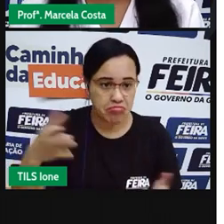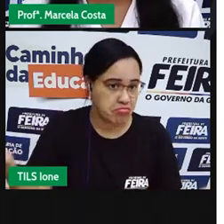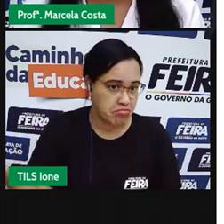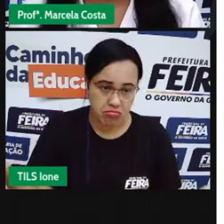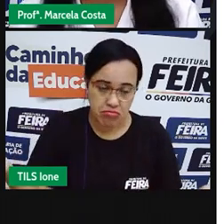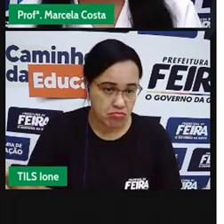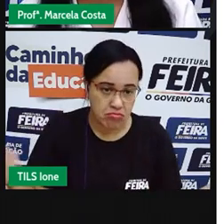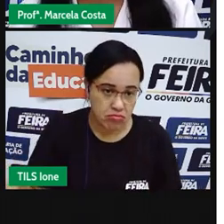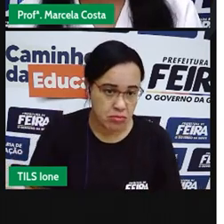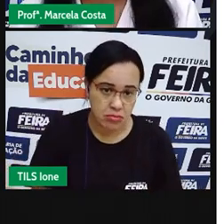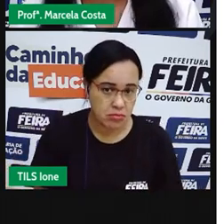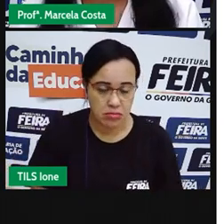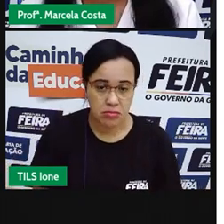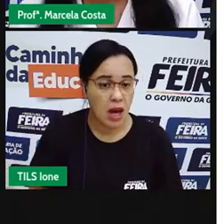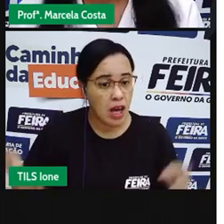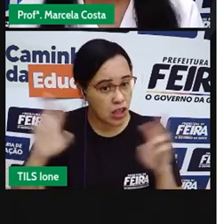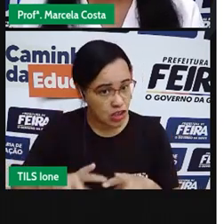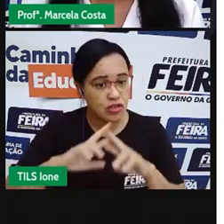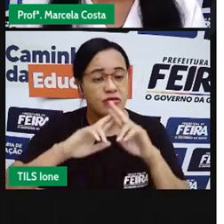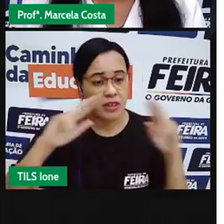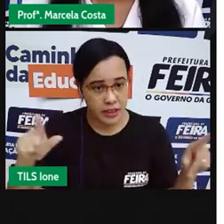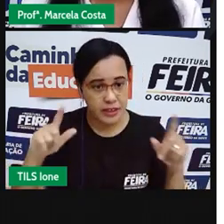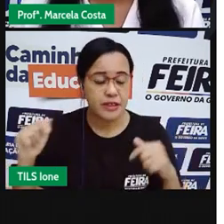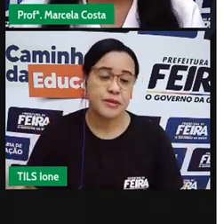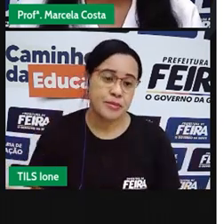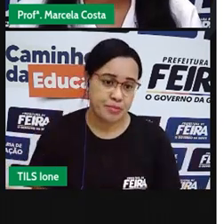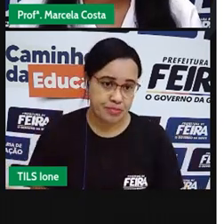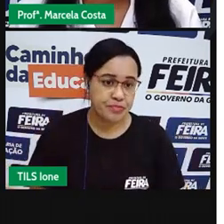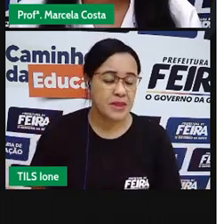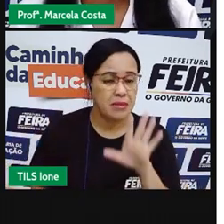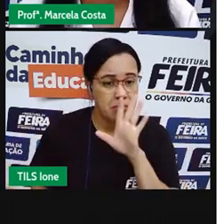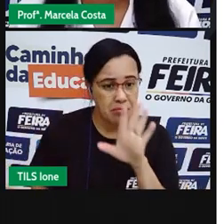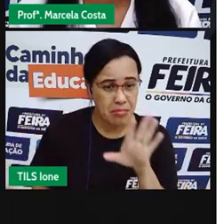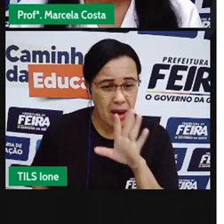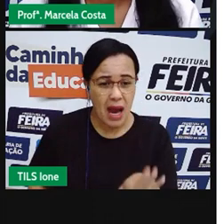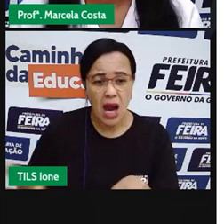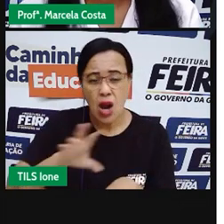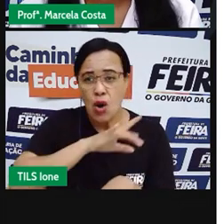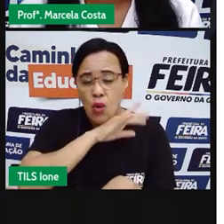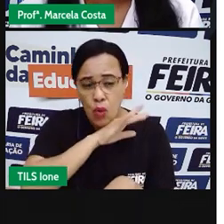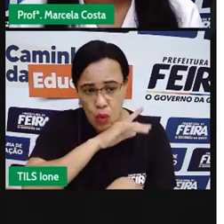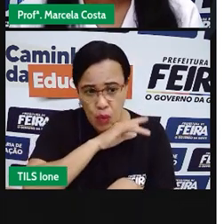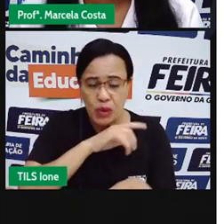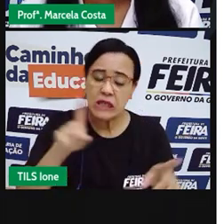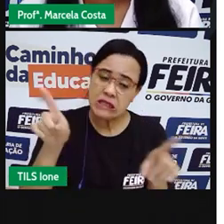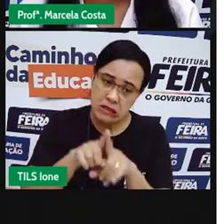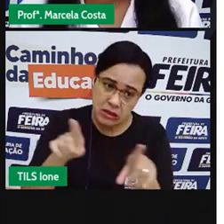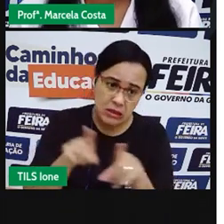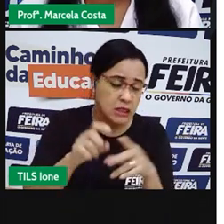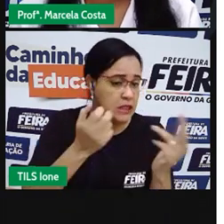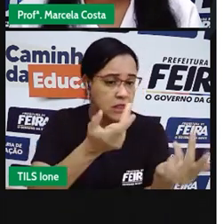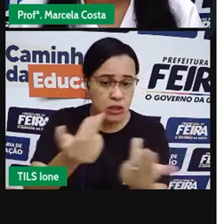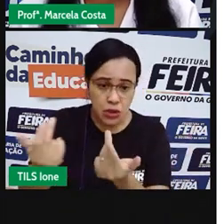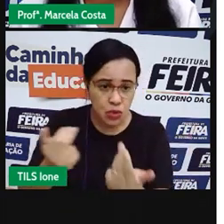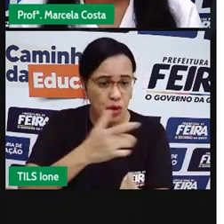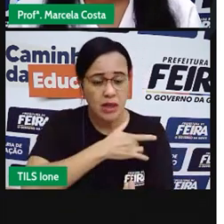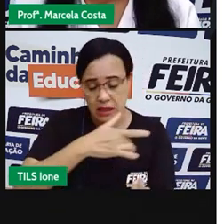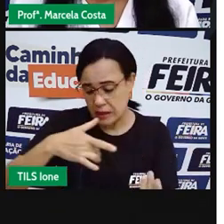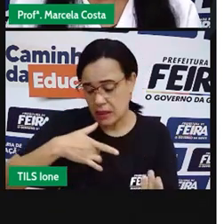os resíduos no ambiente, mas traz muitos impactos à nossa saúde, ao nosso